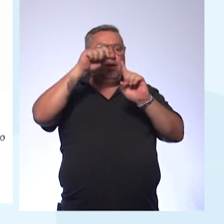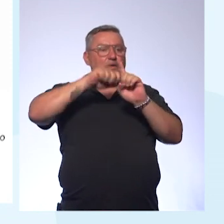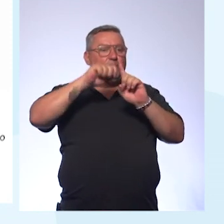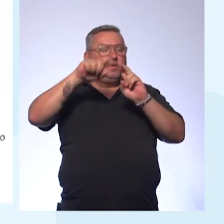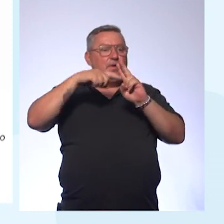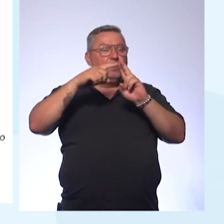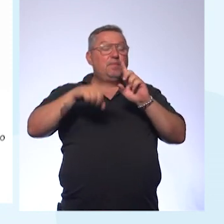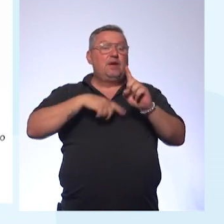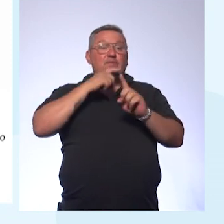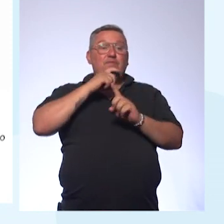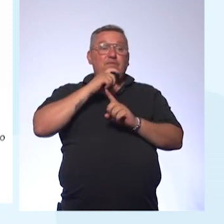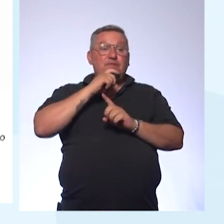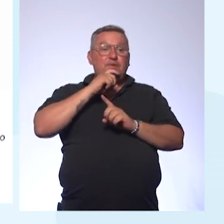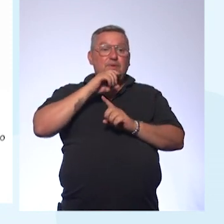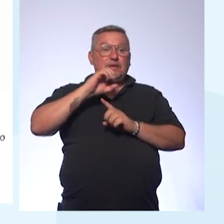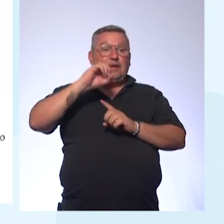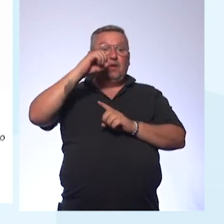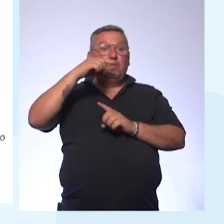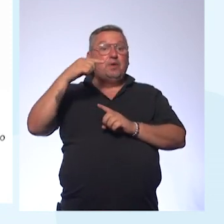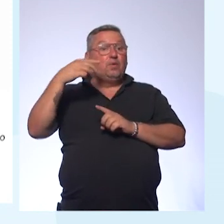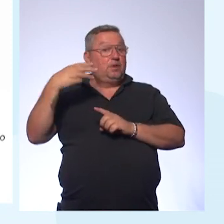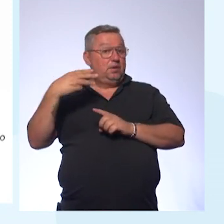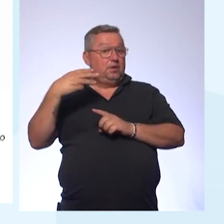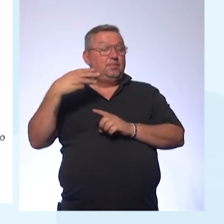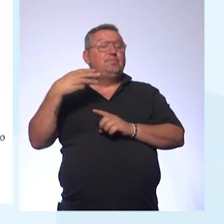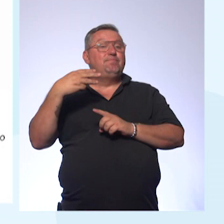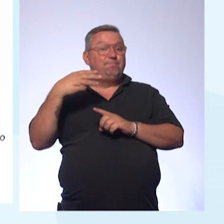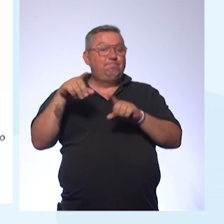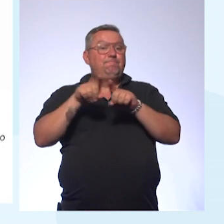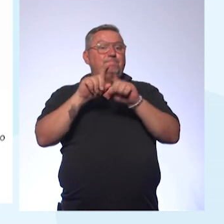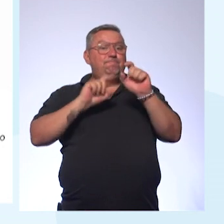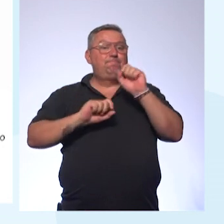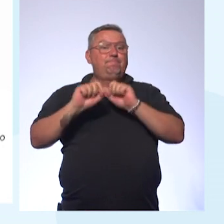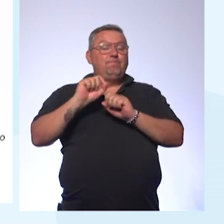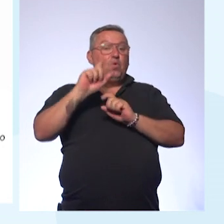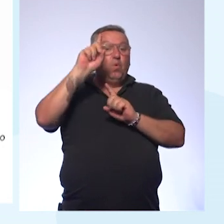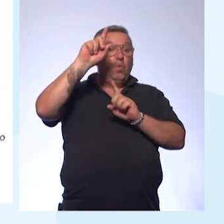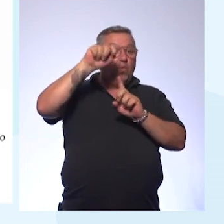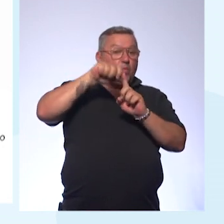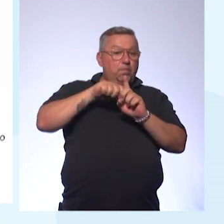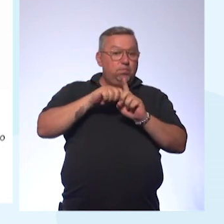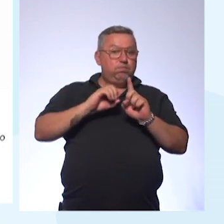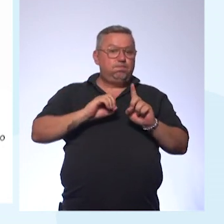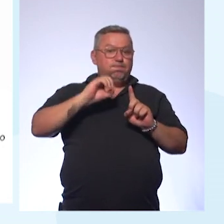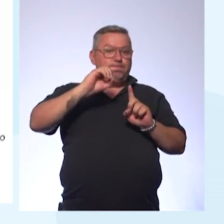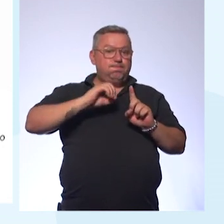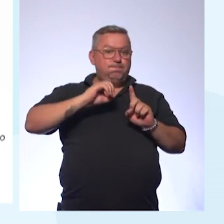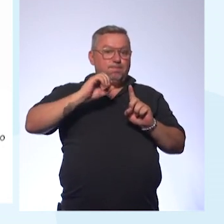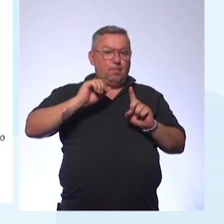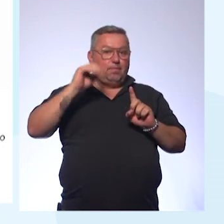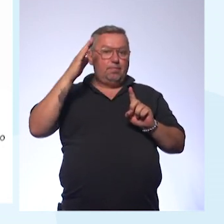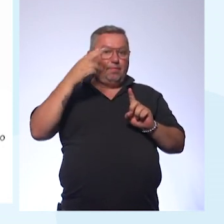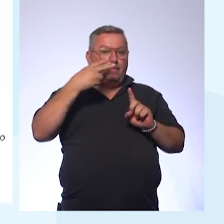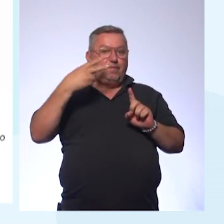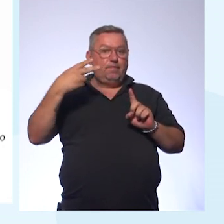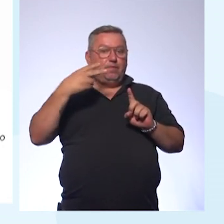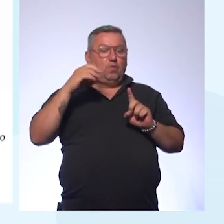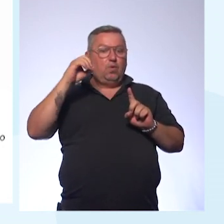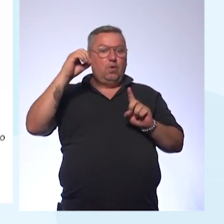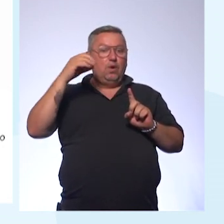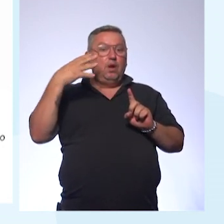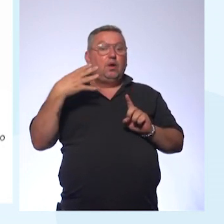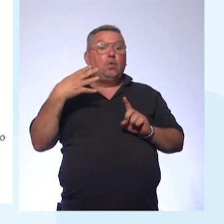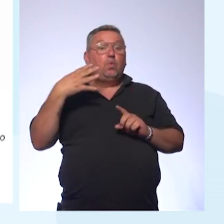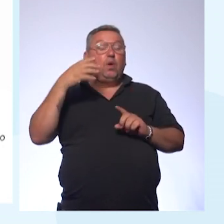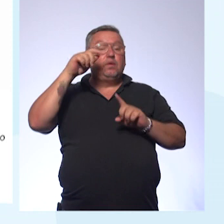com uma média acima de 0 ou menos 3 graus, pelo menos um mês com temperatura média acima de 22 graus e pelo menos 4 meses